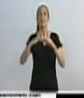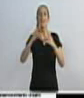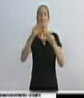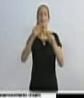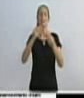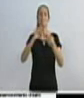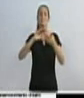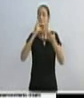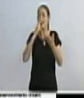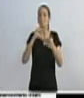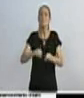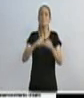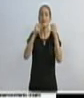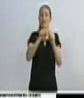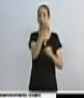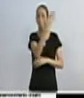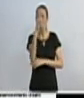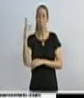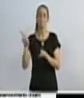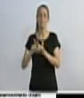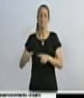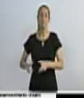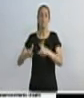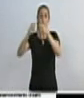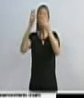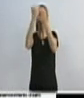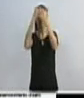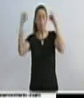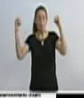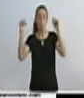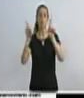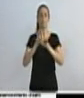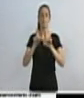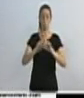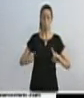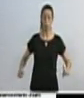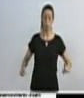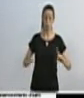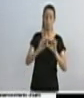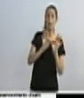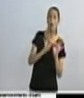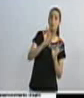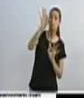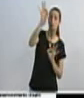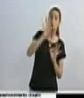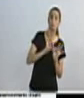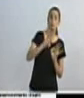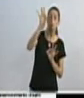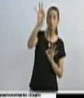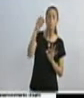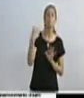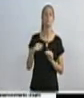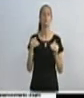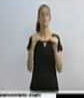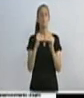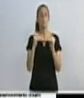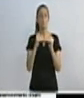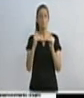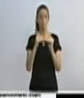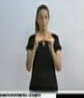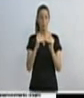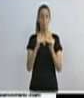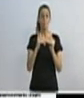de instalações em torres, postes, mastros ou similar, a altura da estrutura de sustentação deverá corresponder à da